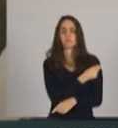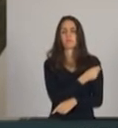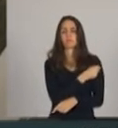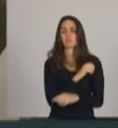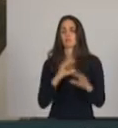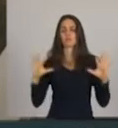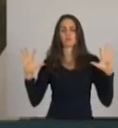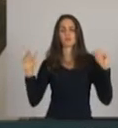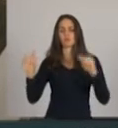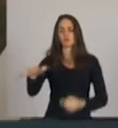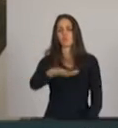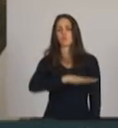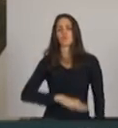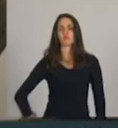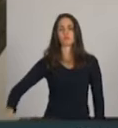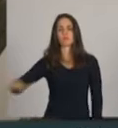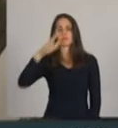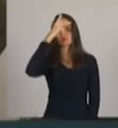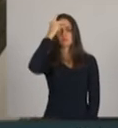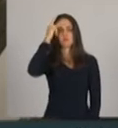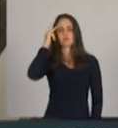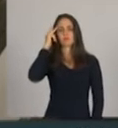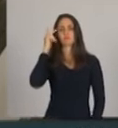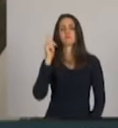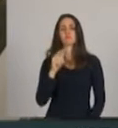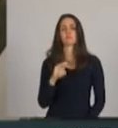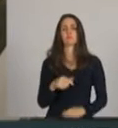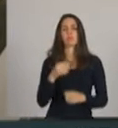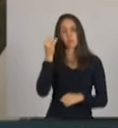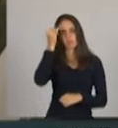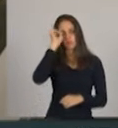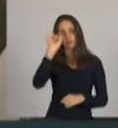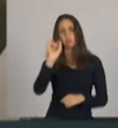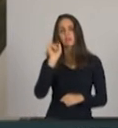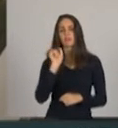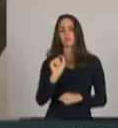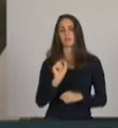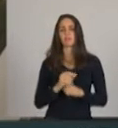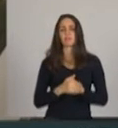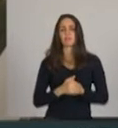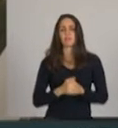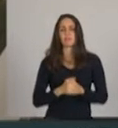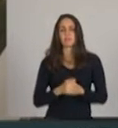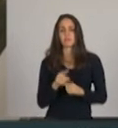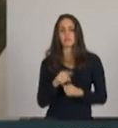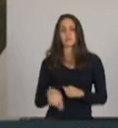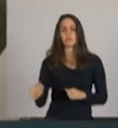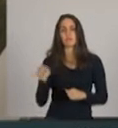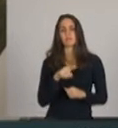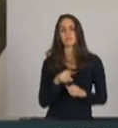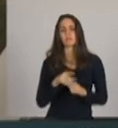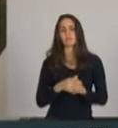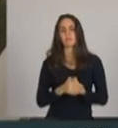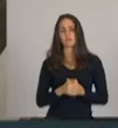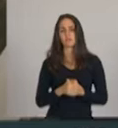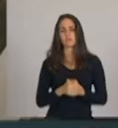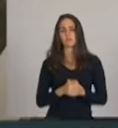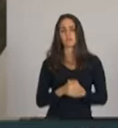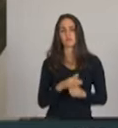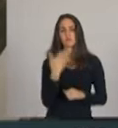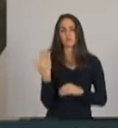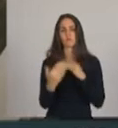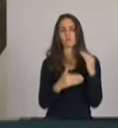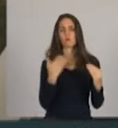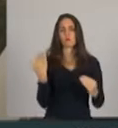para toda esta categoria, para evitar que eles venham a